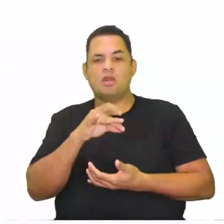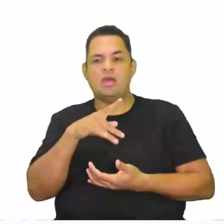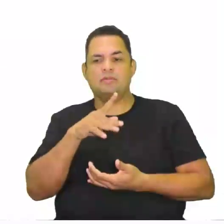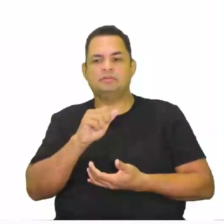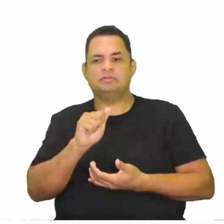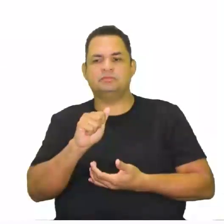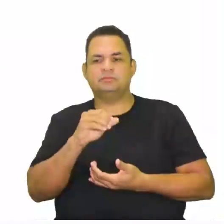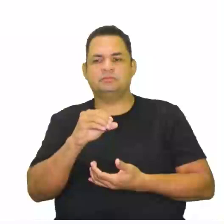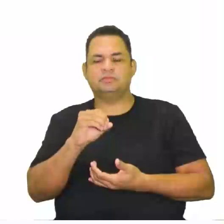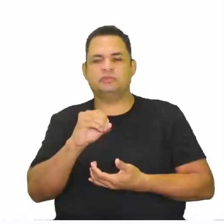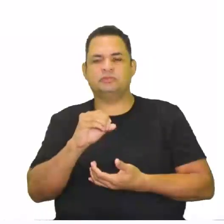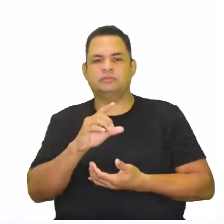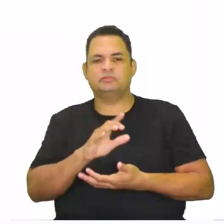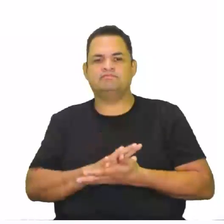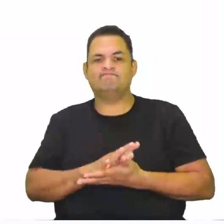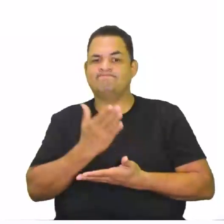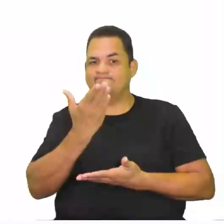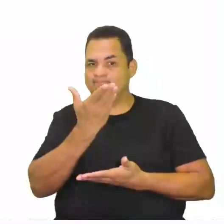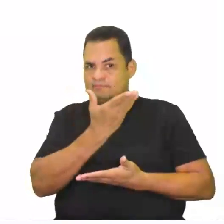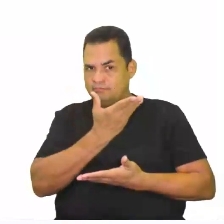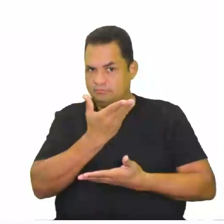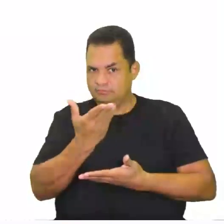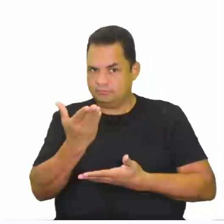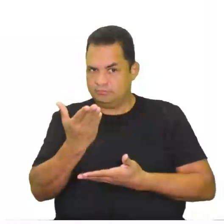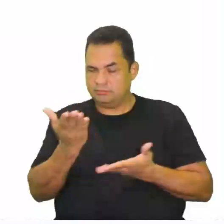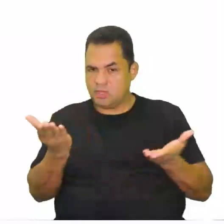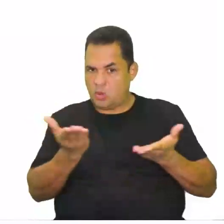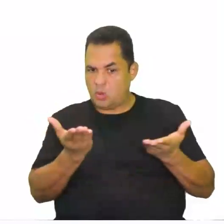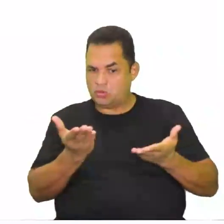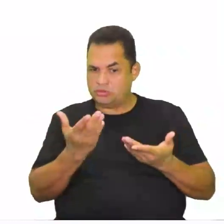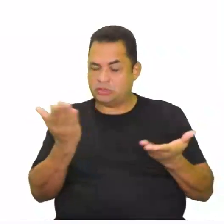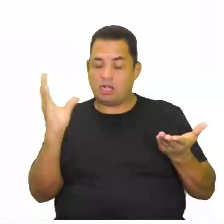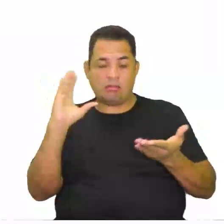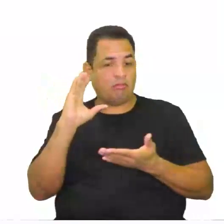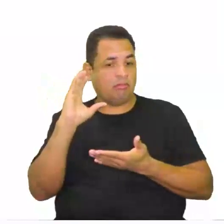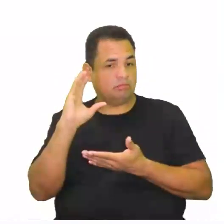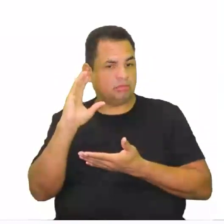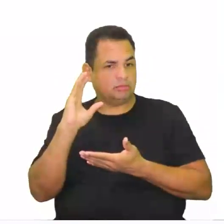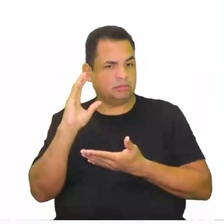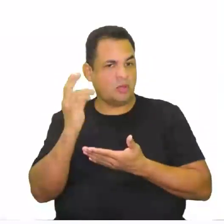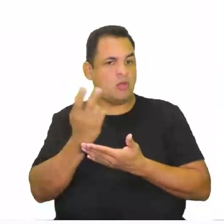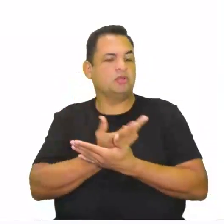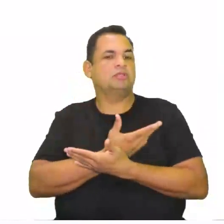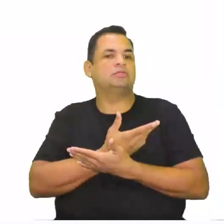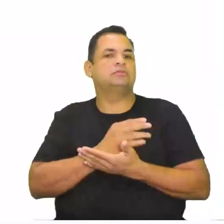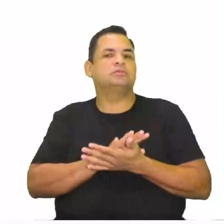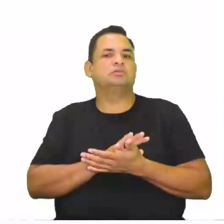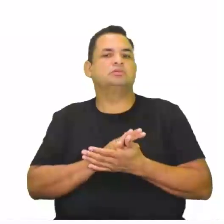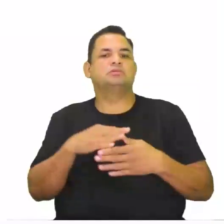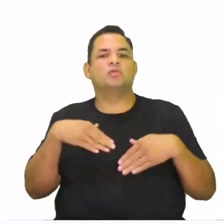em colapso. Esse é o nosso cenário atual. Com a química